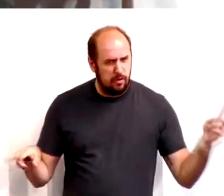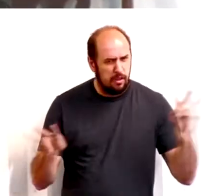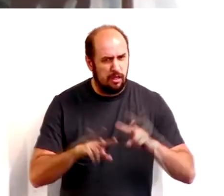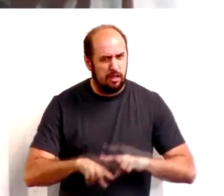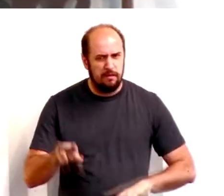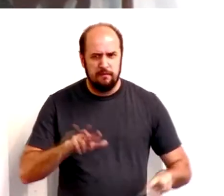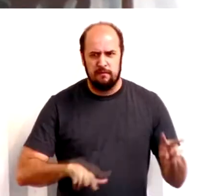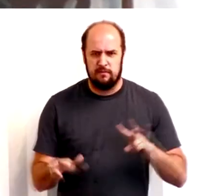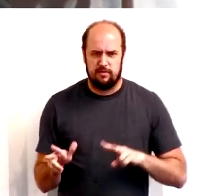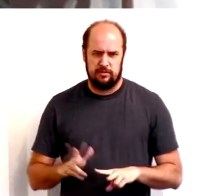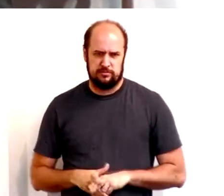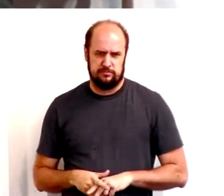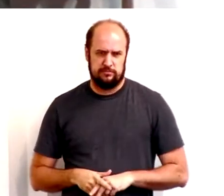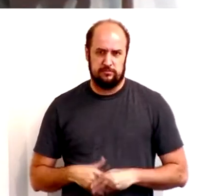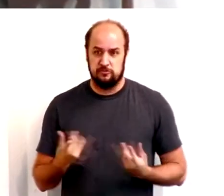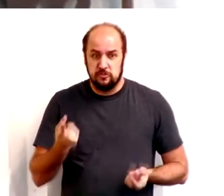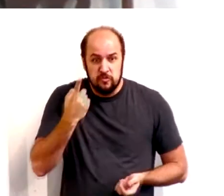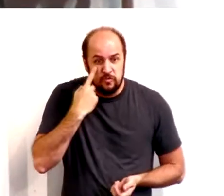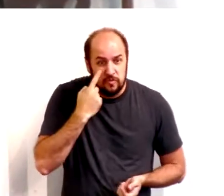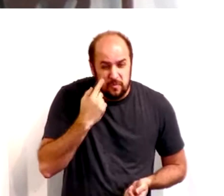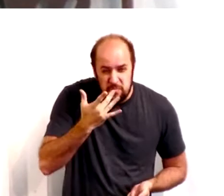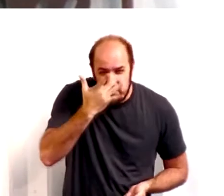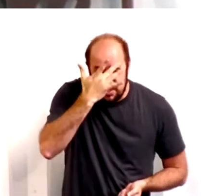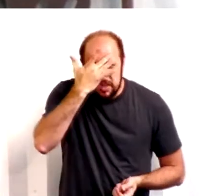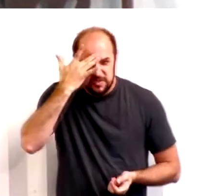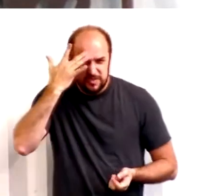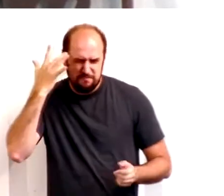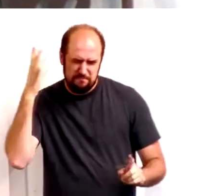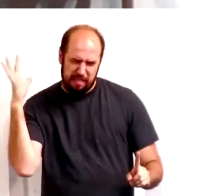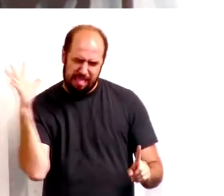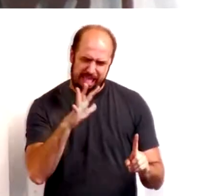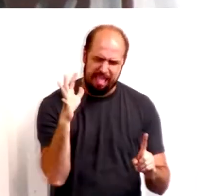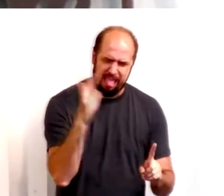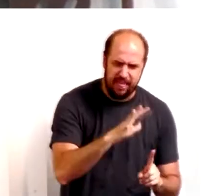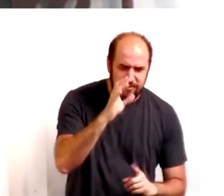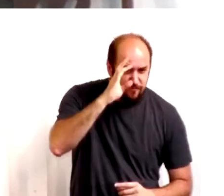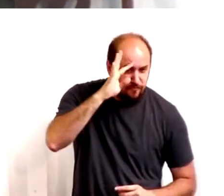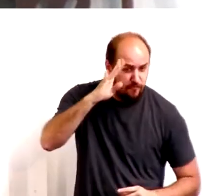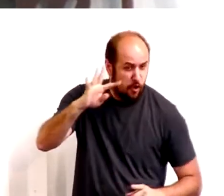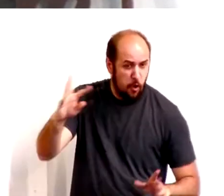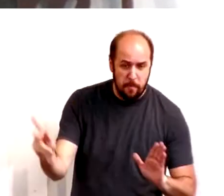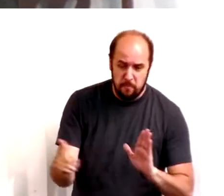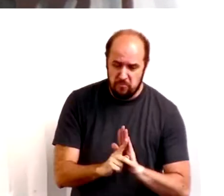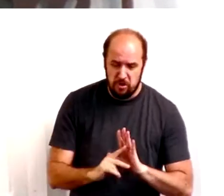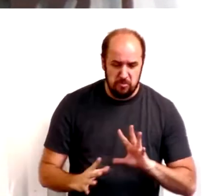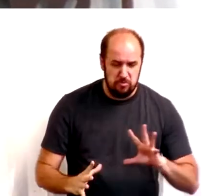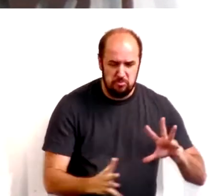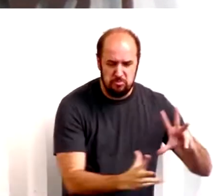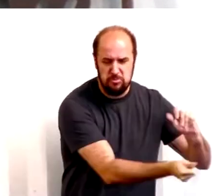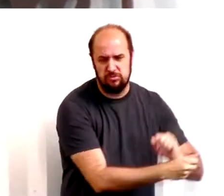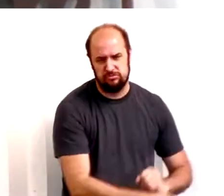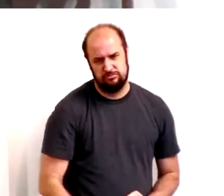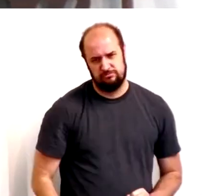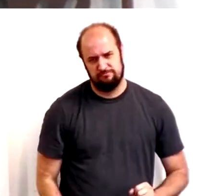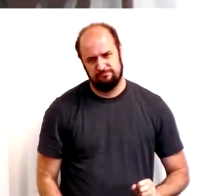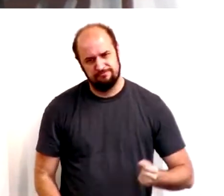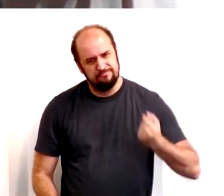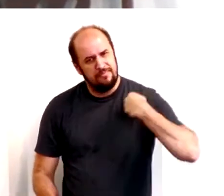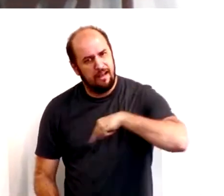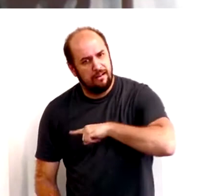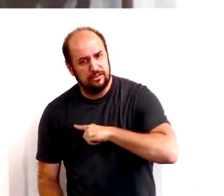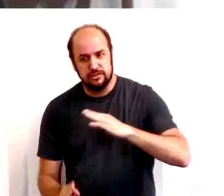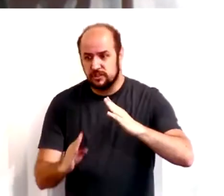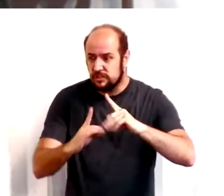Nós temos visto as pessoas sendo atacadas por filosofias humanas. E nós, como igrejas,